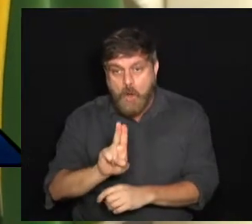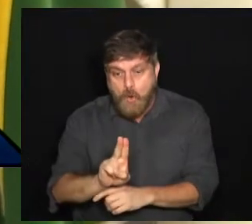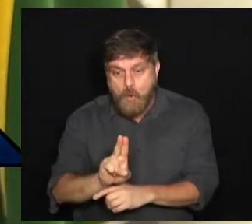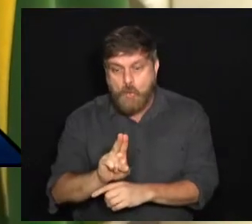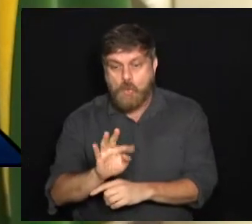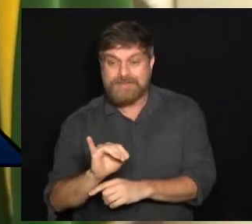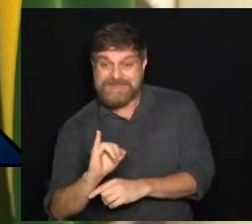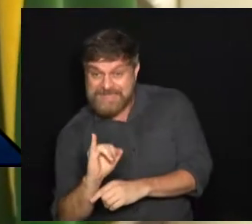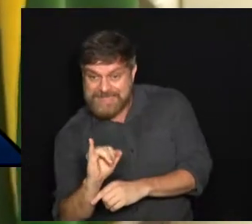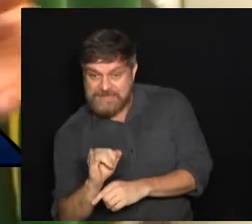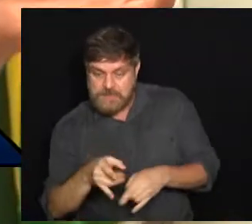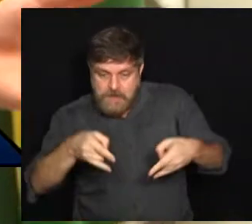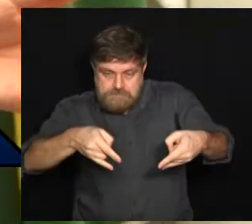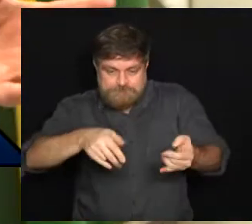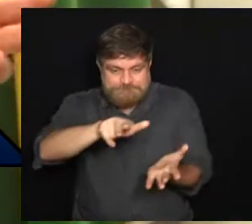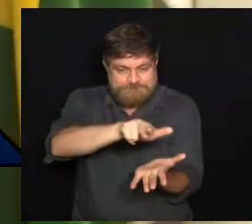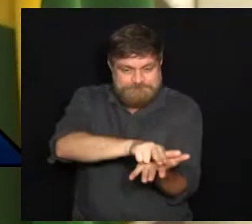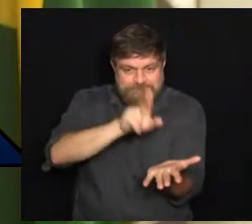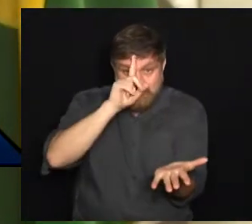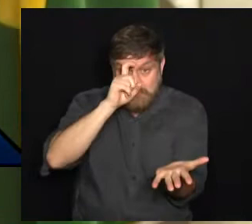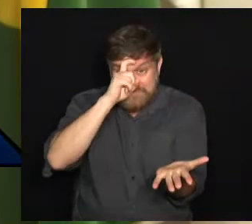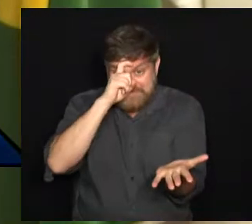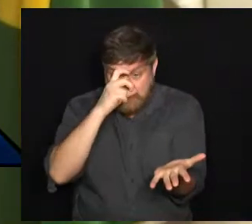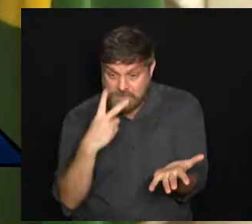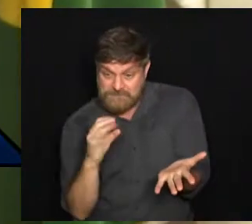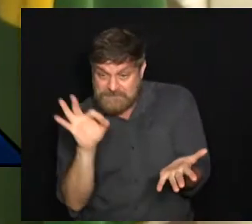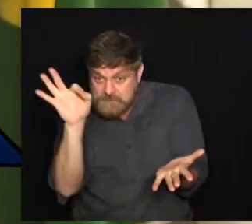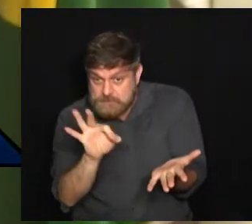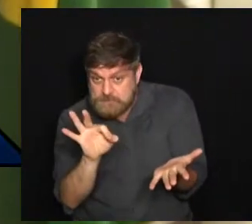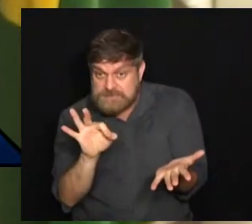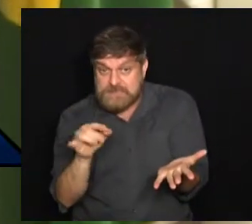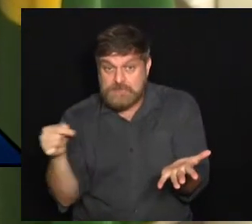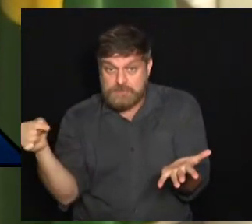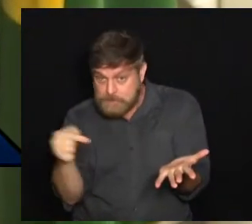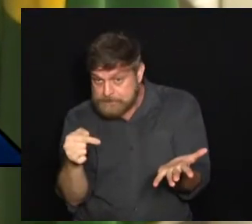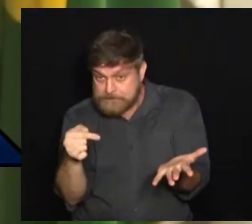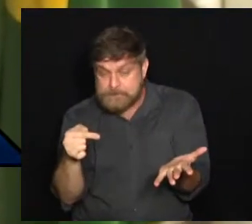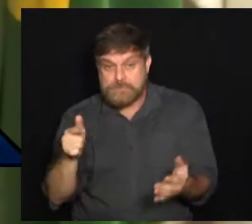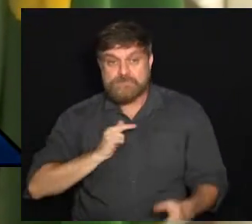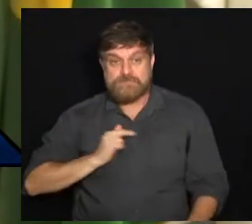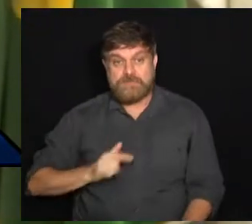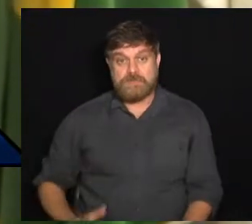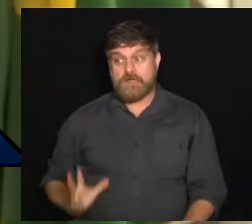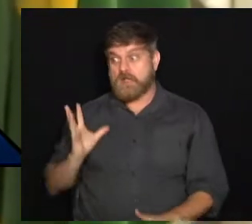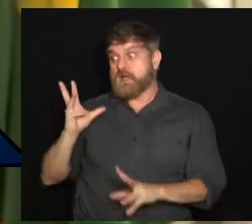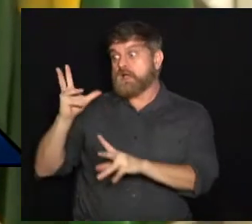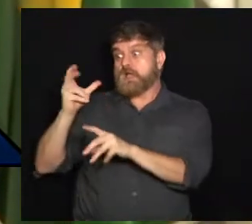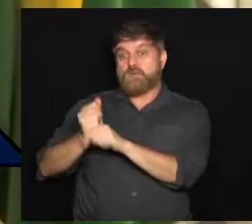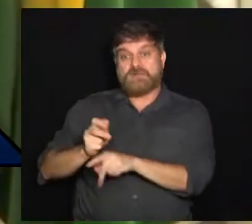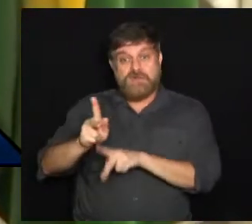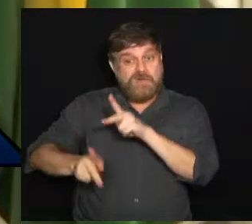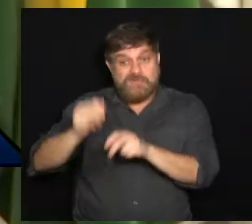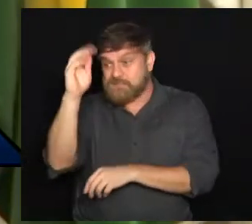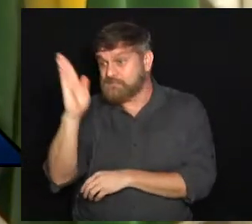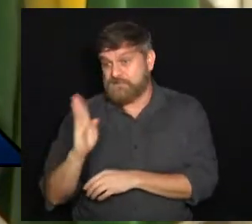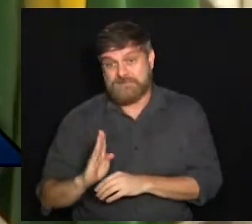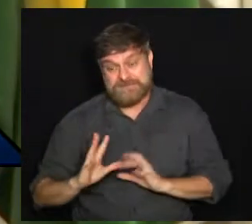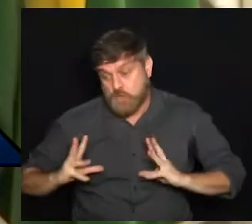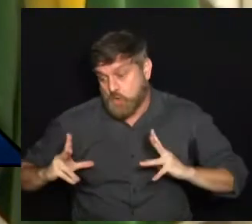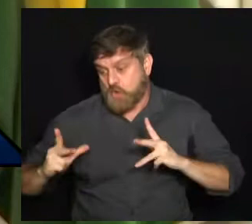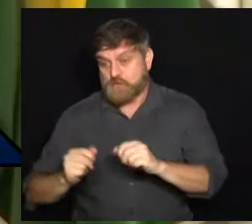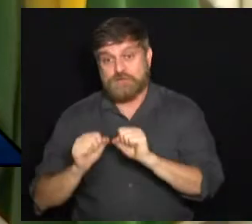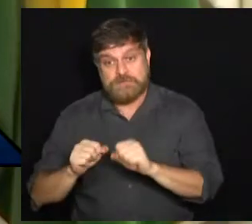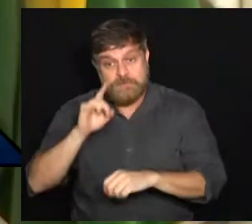que é pouco, então falar só 20%, eu quero repetir, é 20% de um quadro que infecta todo mundo. Então